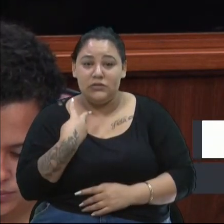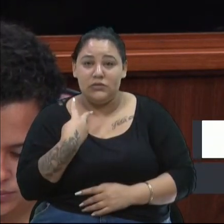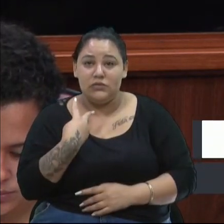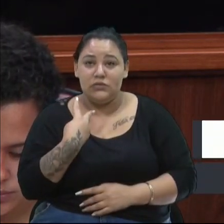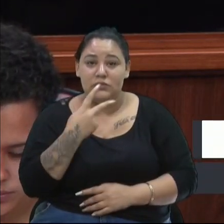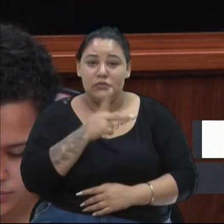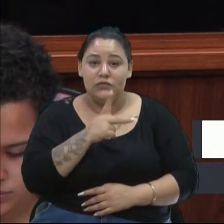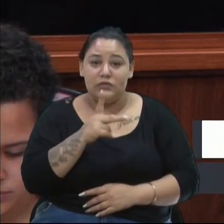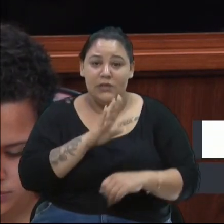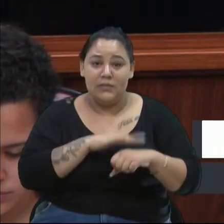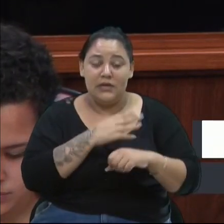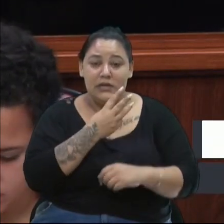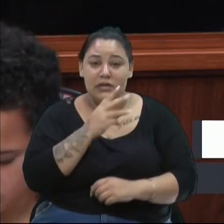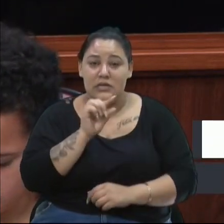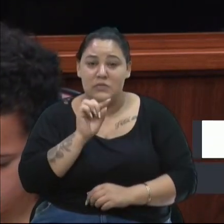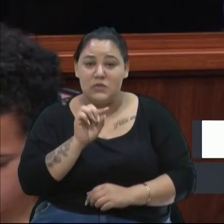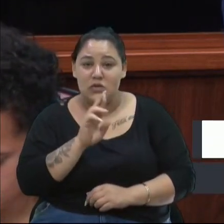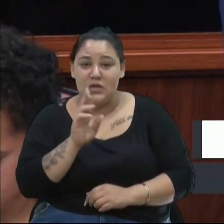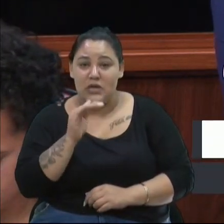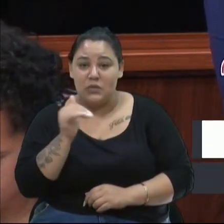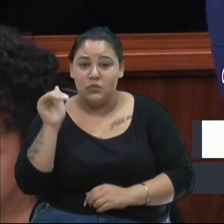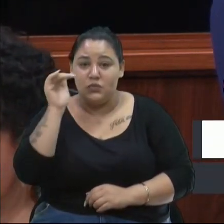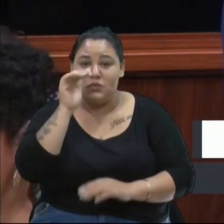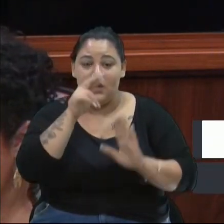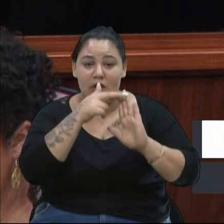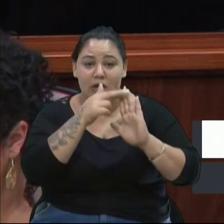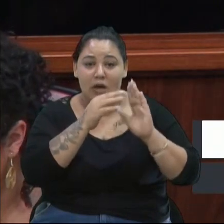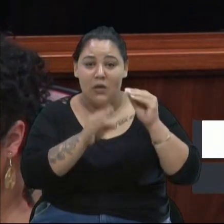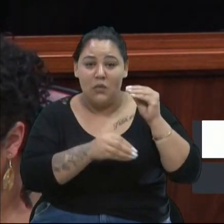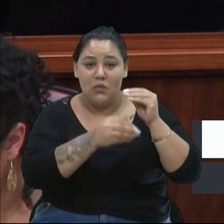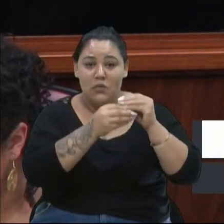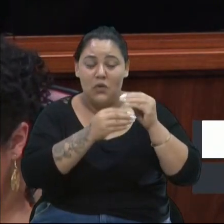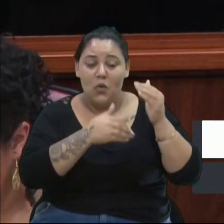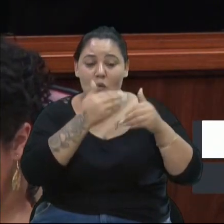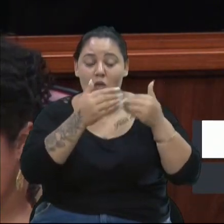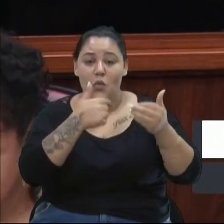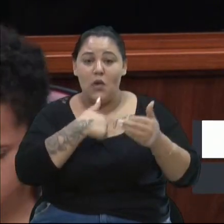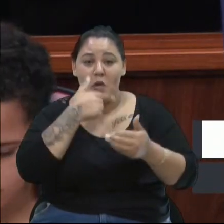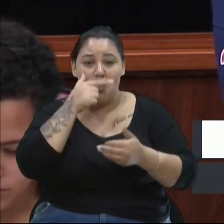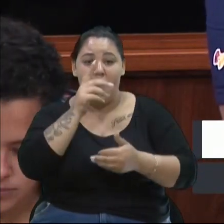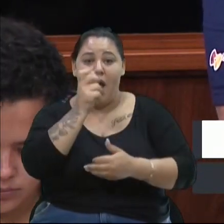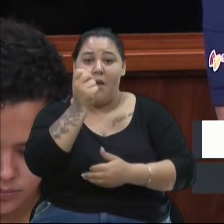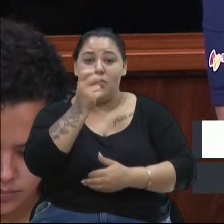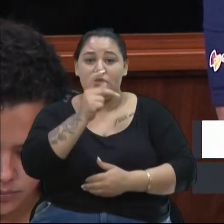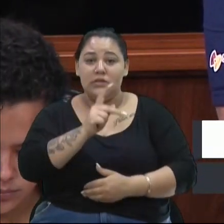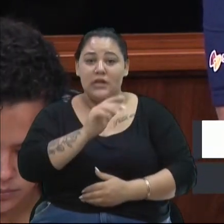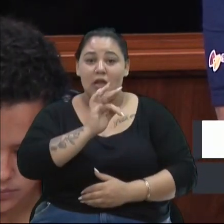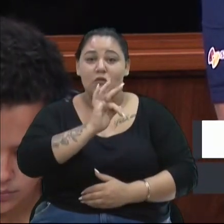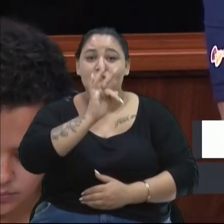R$3 mil. Com as regras da aposentadoria, quando eu me aposentar,